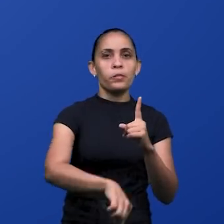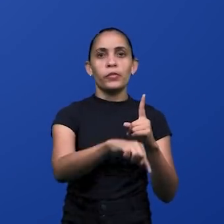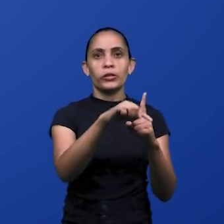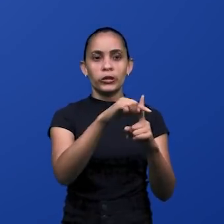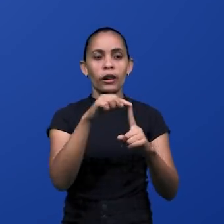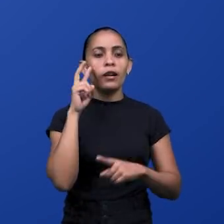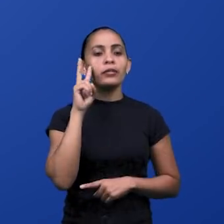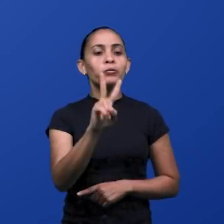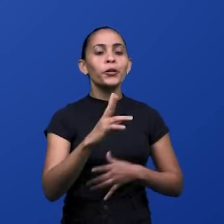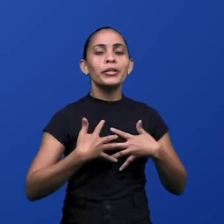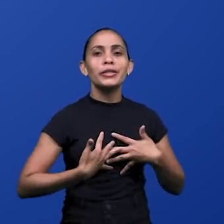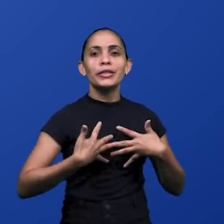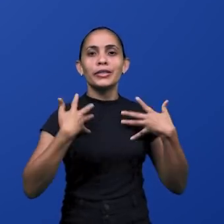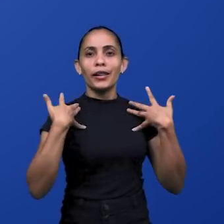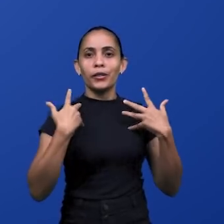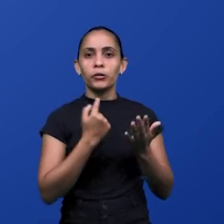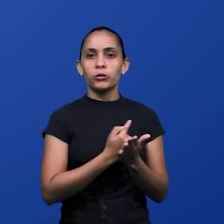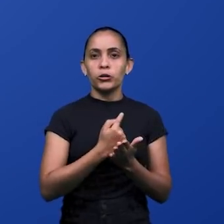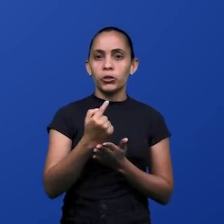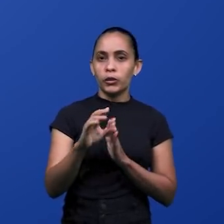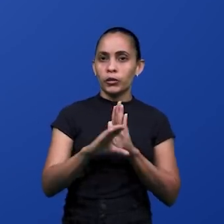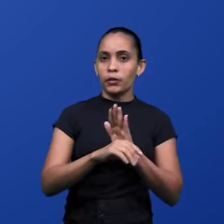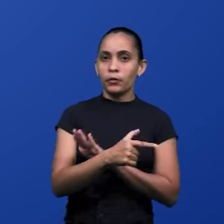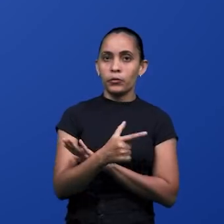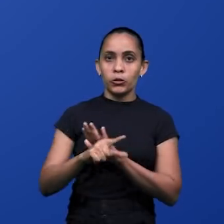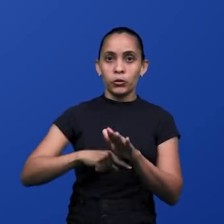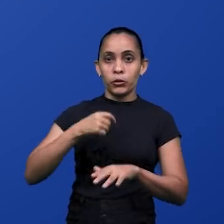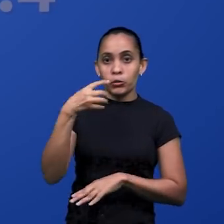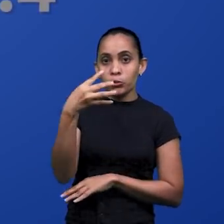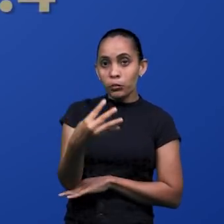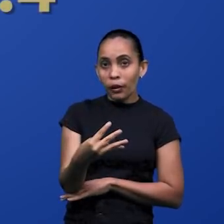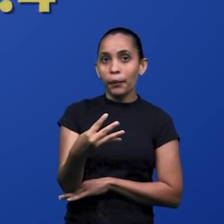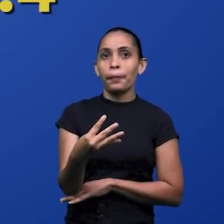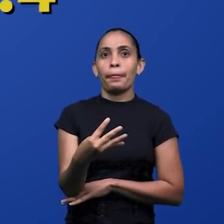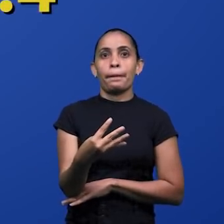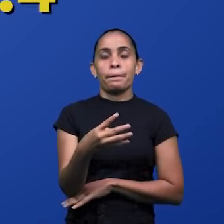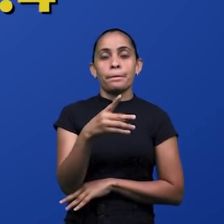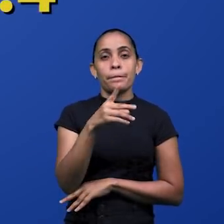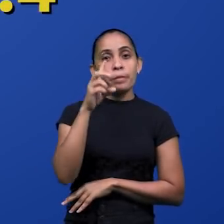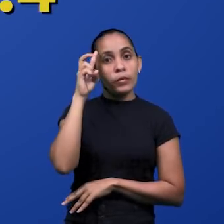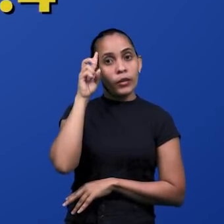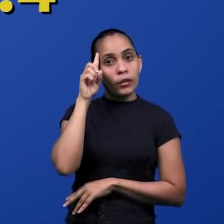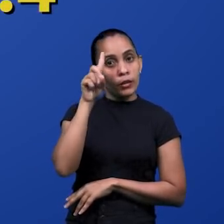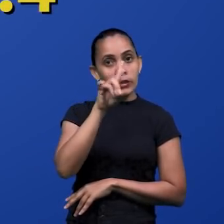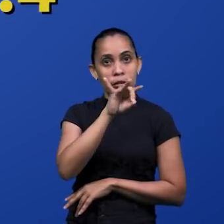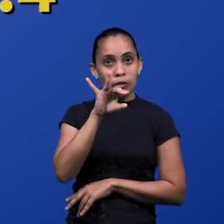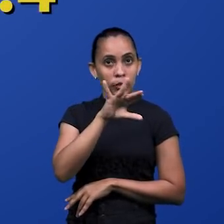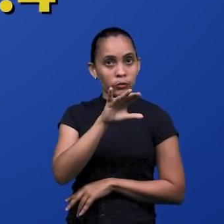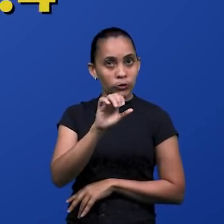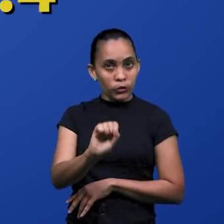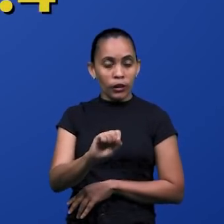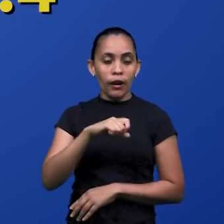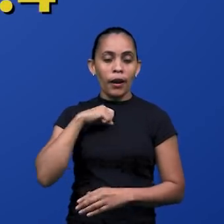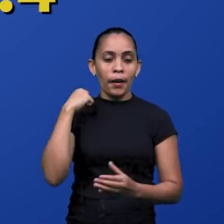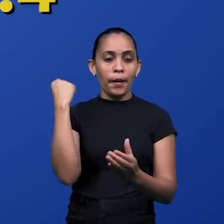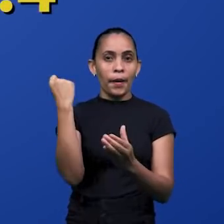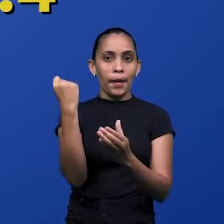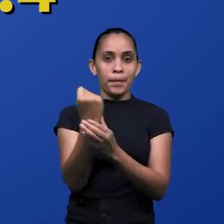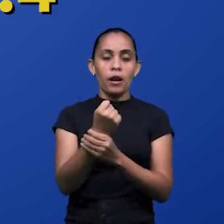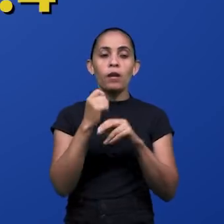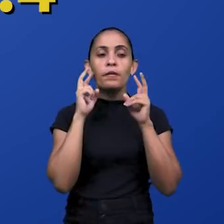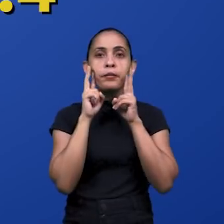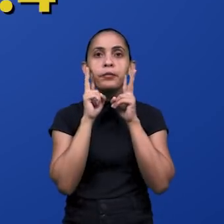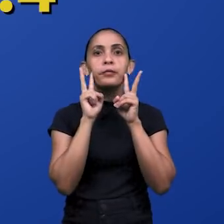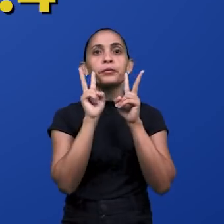e viu-o, e alegrou-se. Gênesis 22:4. Ao terceiro dia levantou Abraão